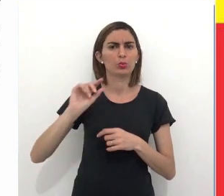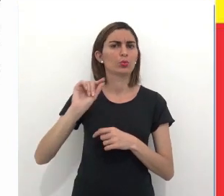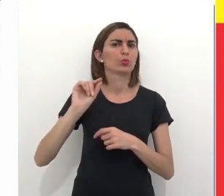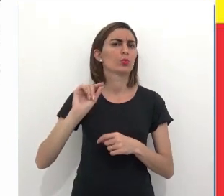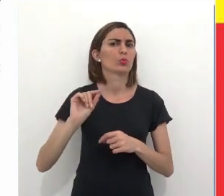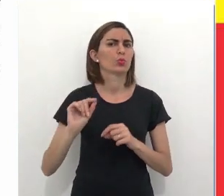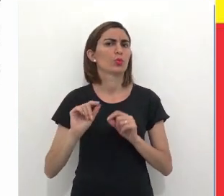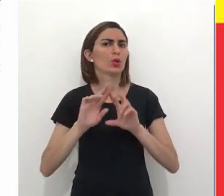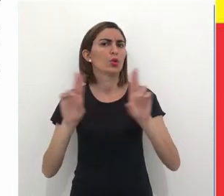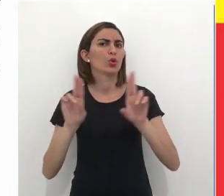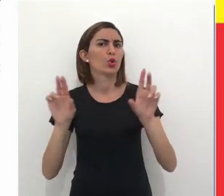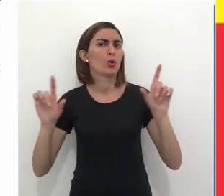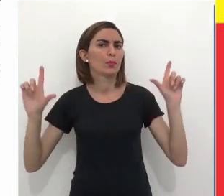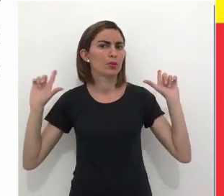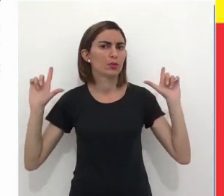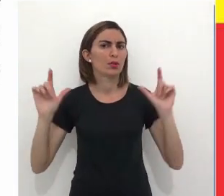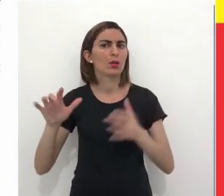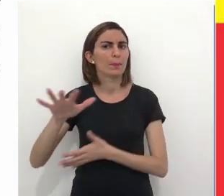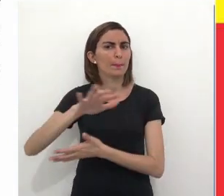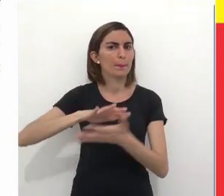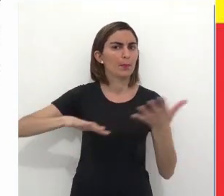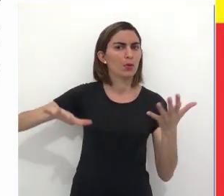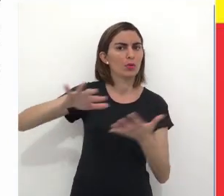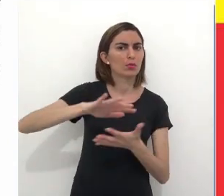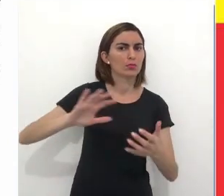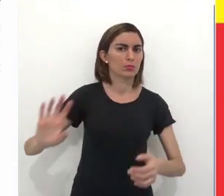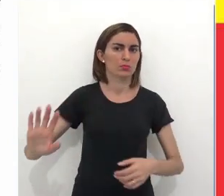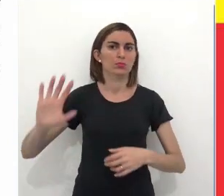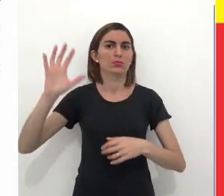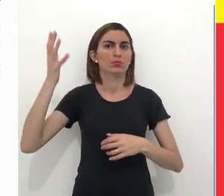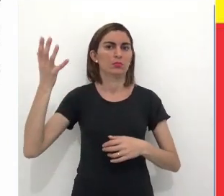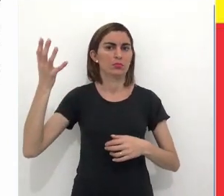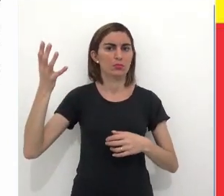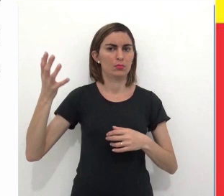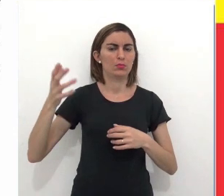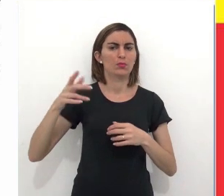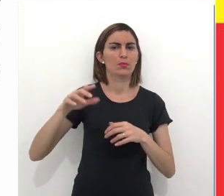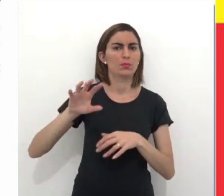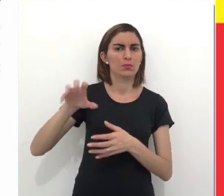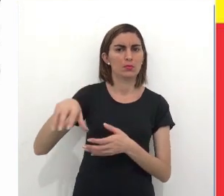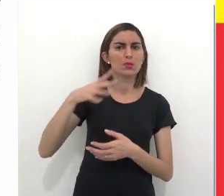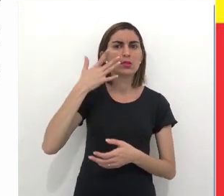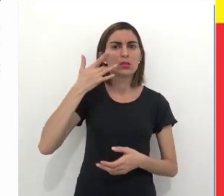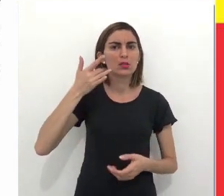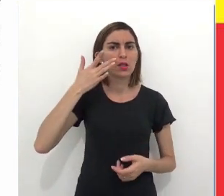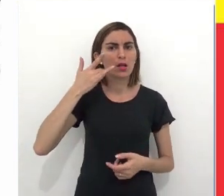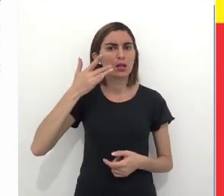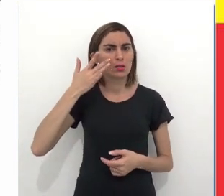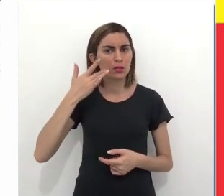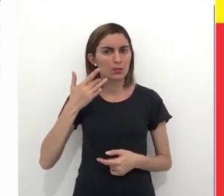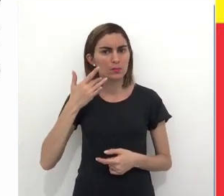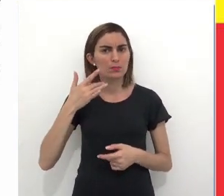a insurreição do Crato? Foi um movimento ocorrido na província